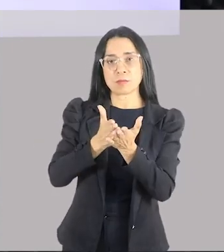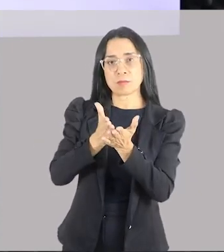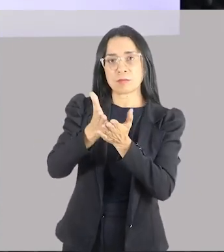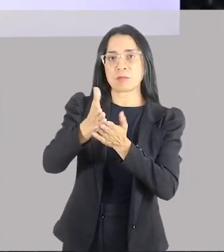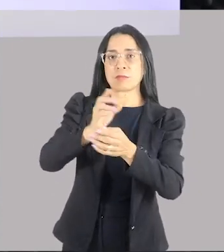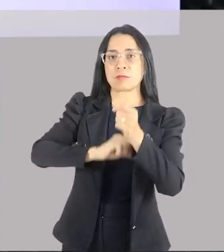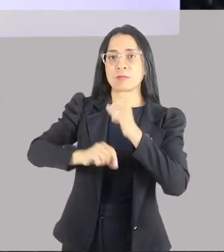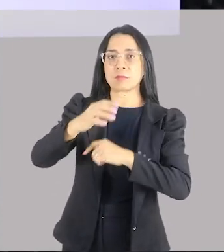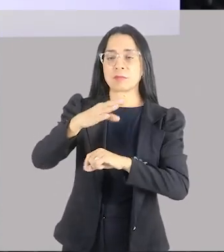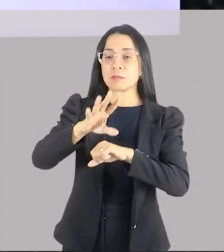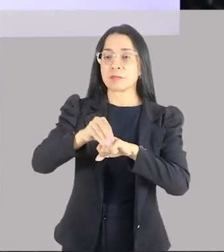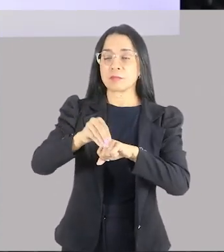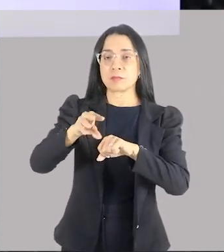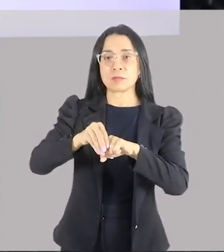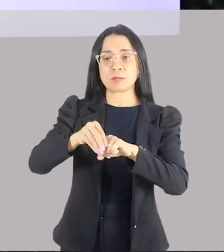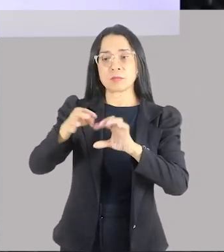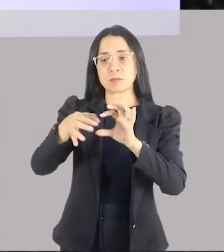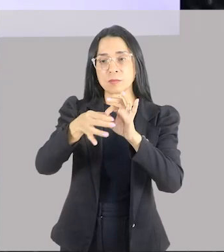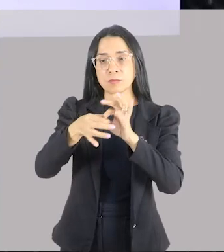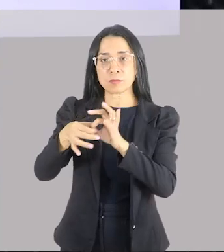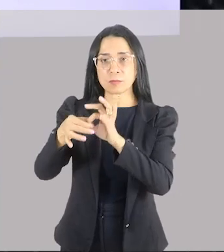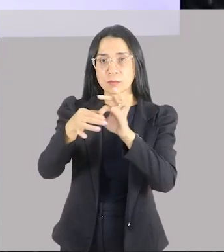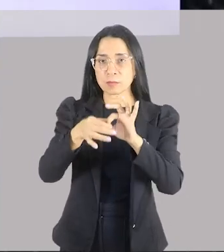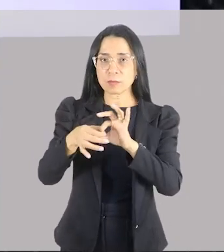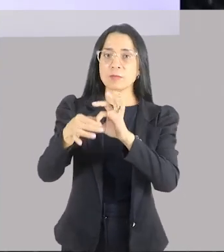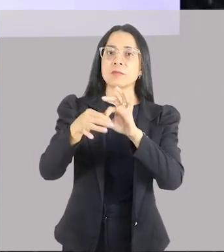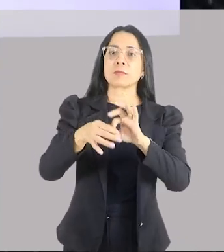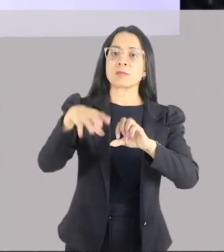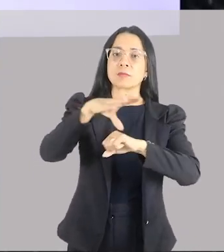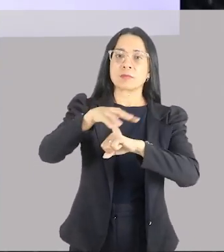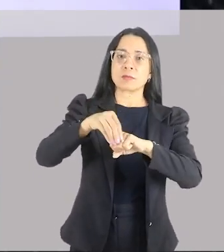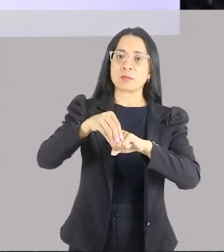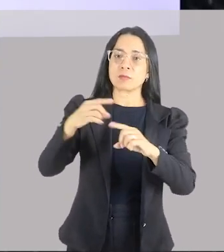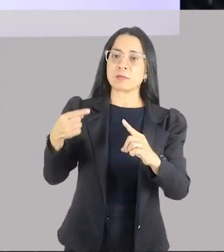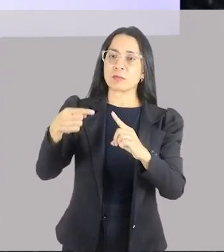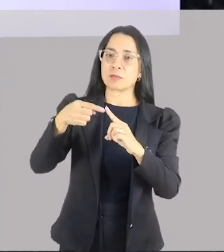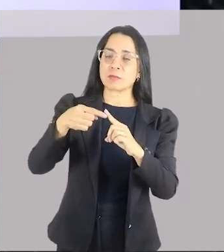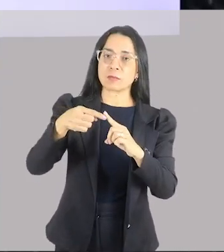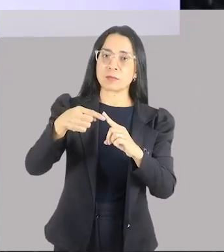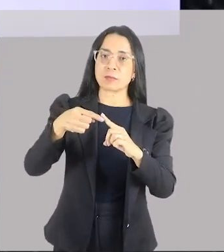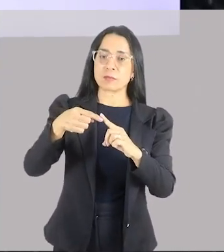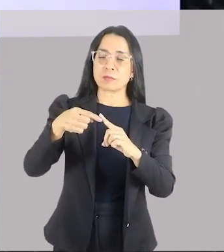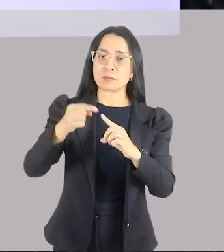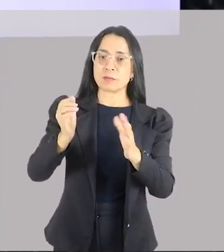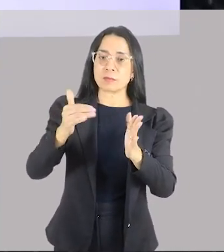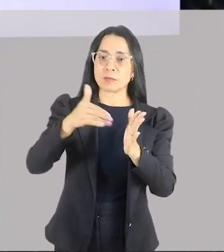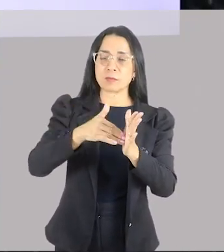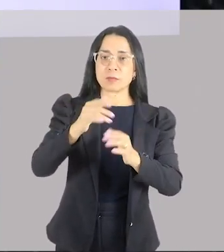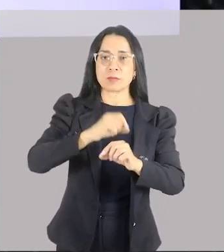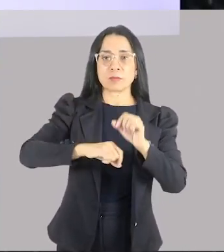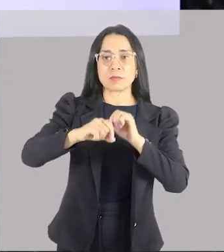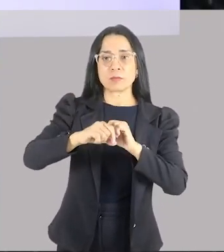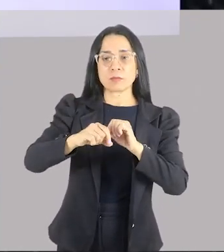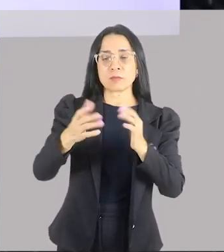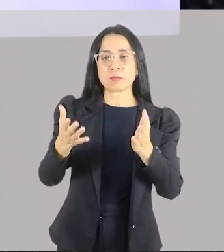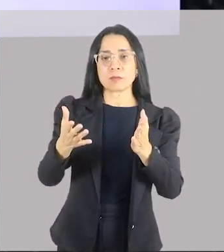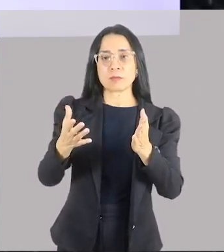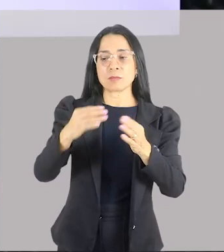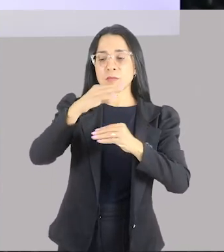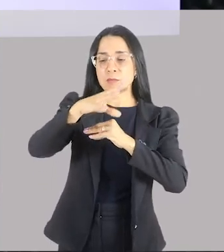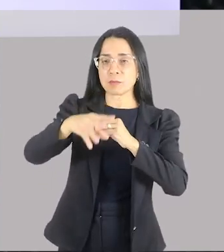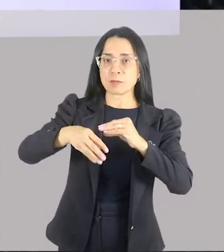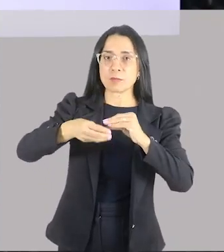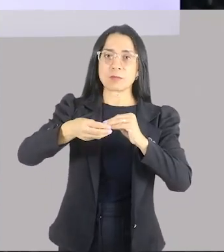este conhecimento, uma unidade a ele e uma finalidade última, concentrada e